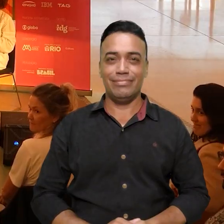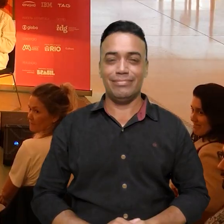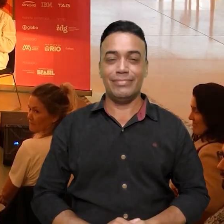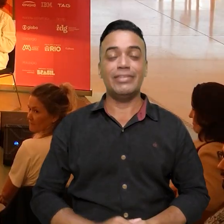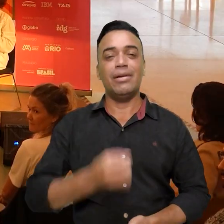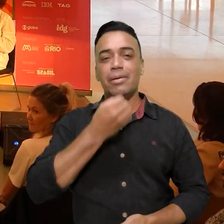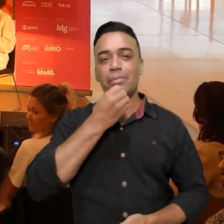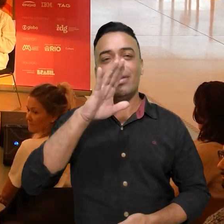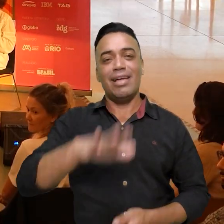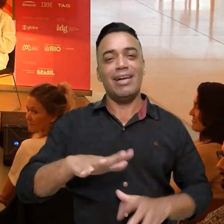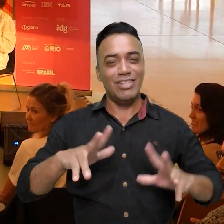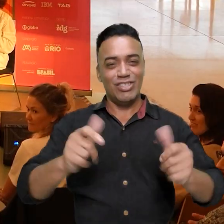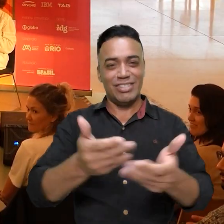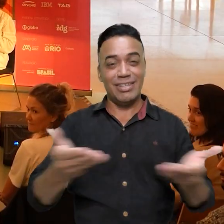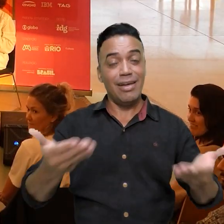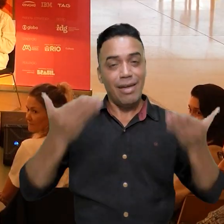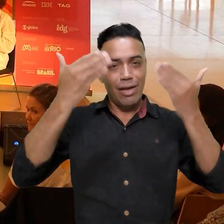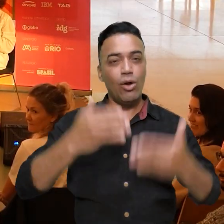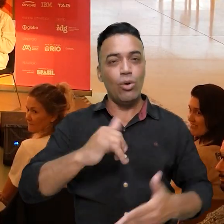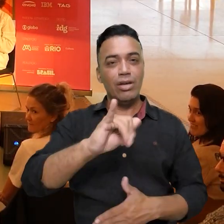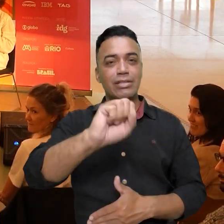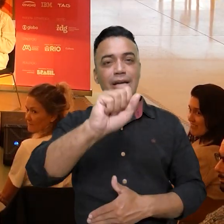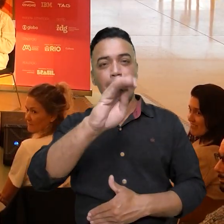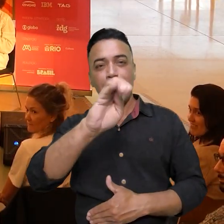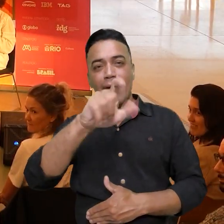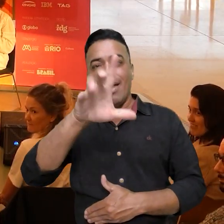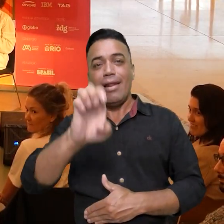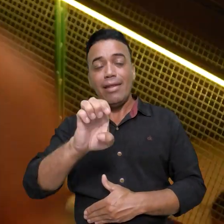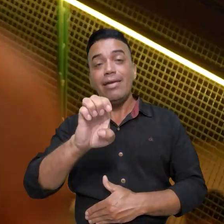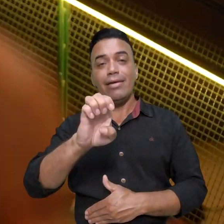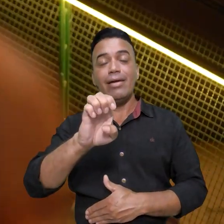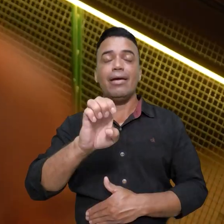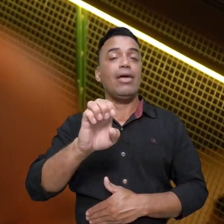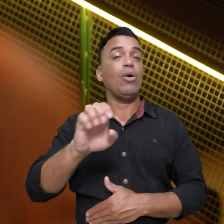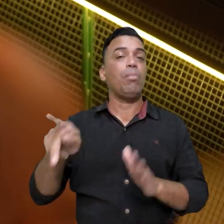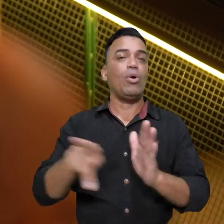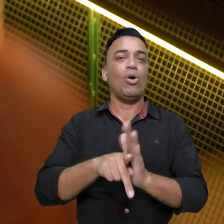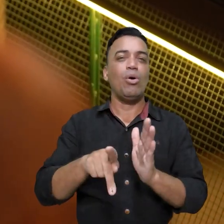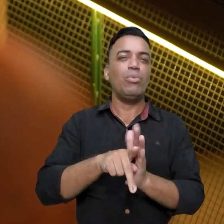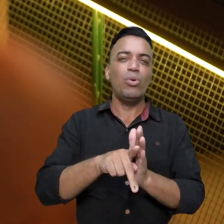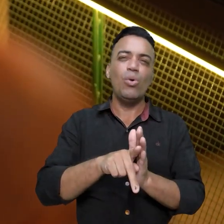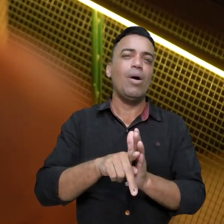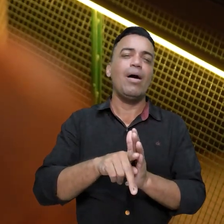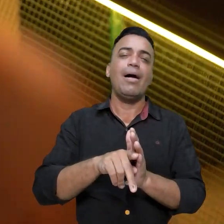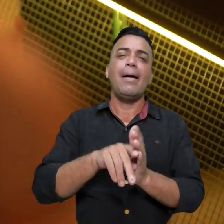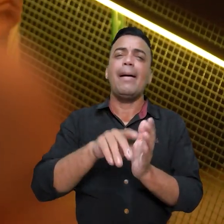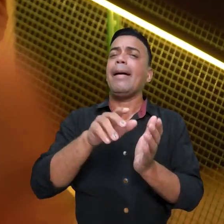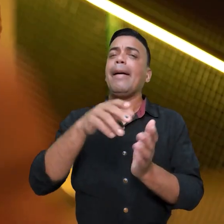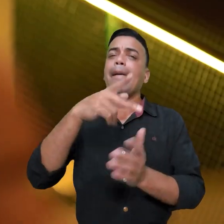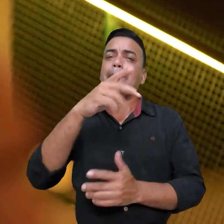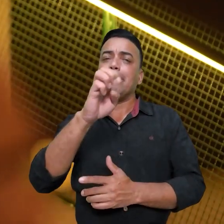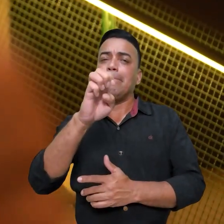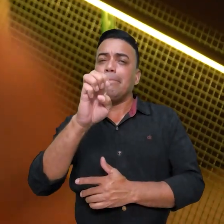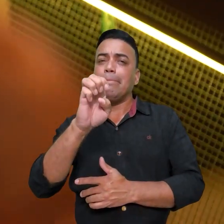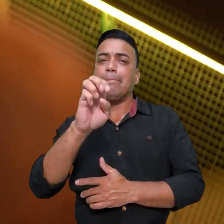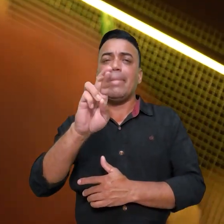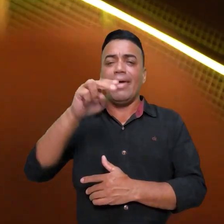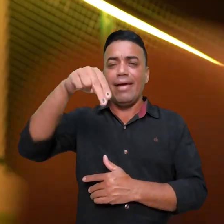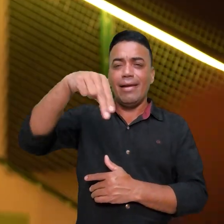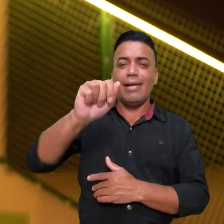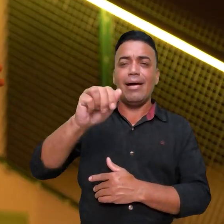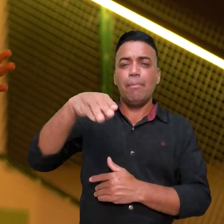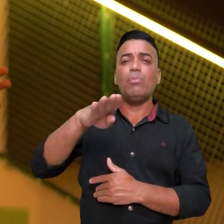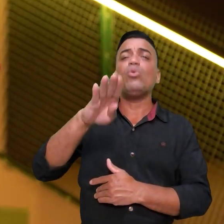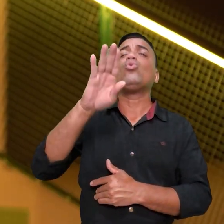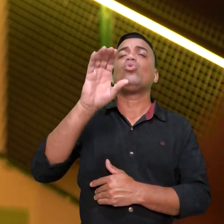Boa tarde, gente. Eu sou Isabelle Moreira, eu sou do sertão de Pernambuco, sertão do Pajeú, precisamente de uma cidade de pouco